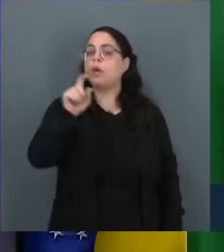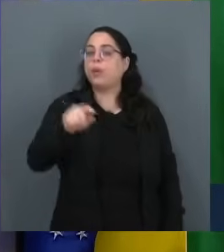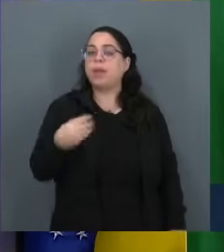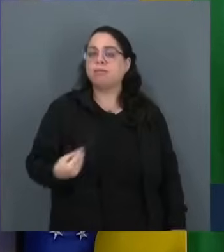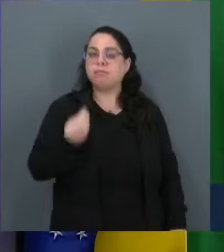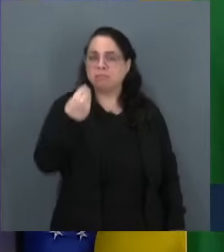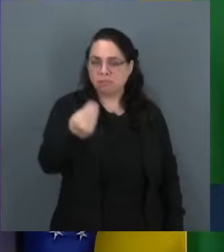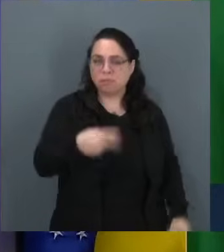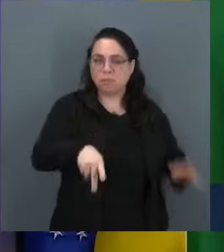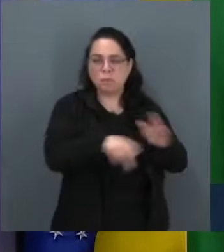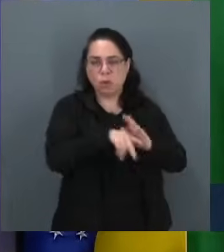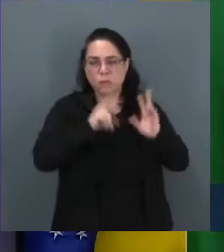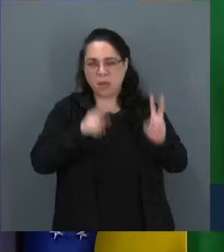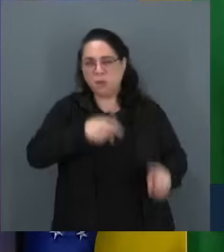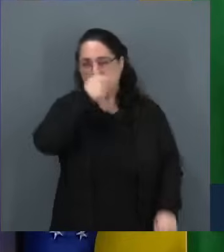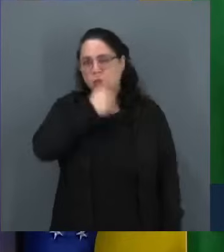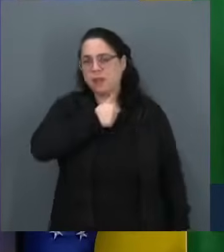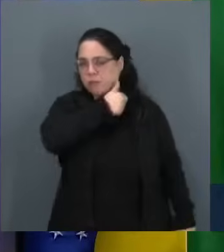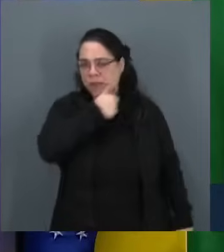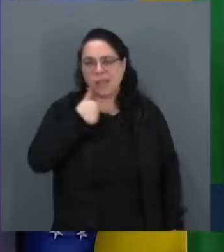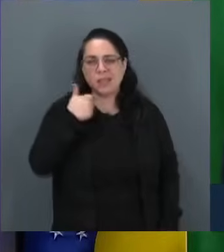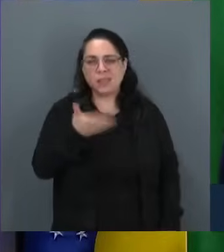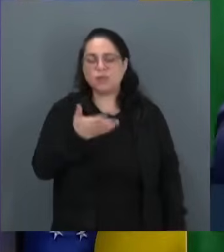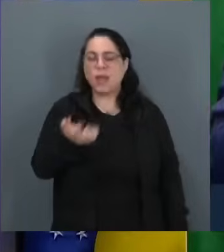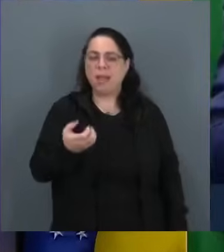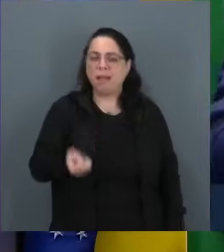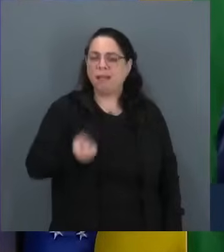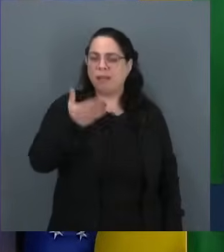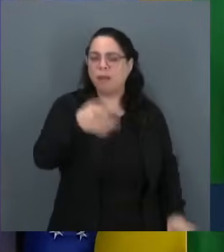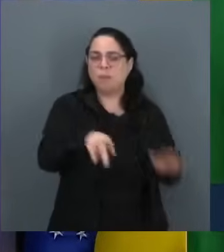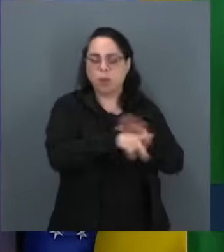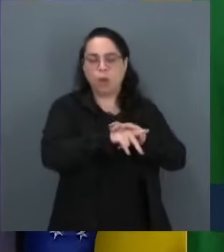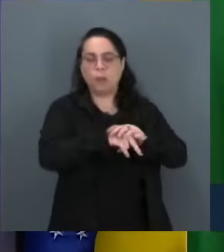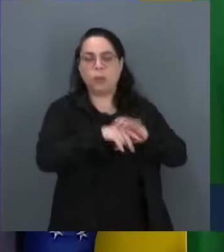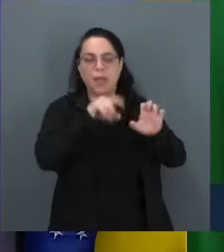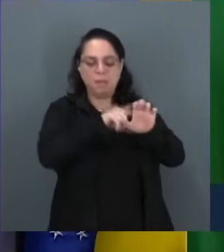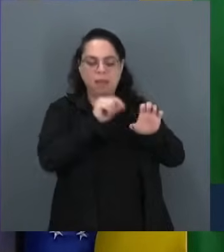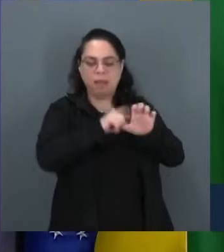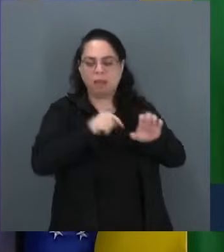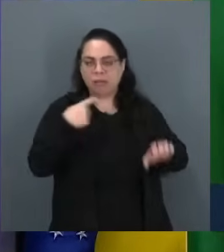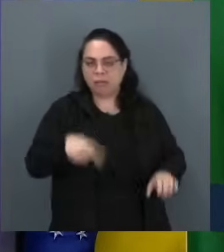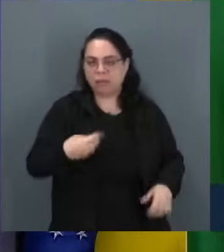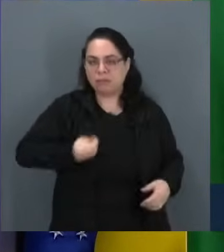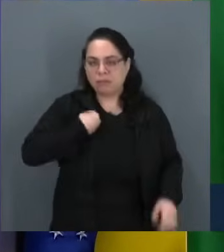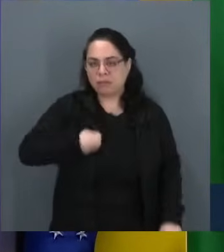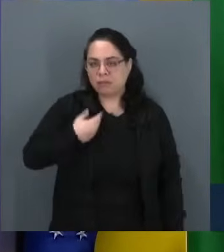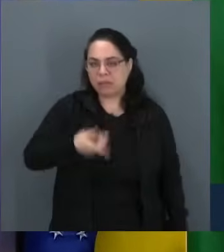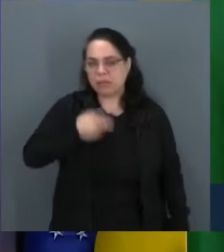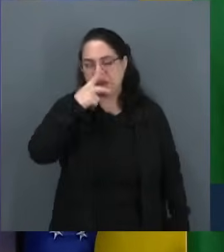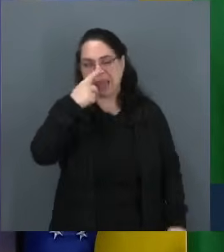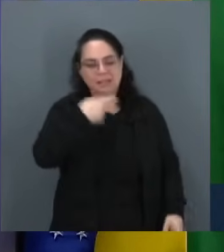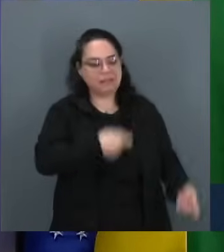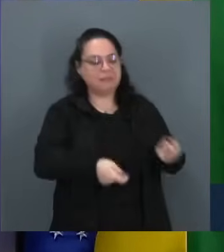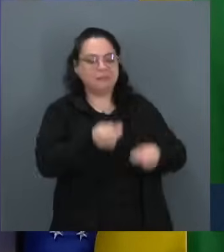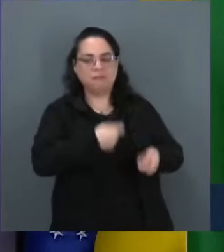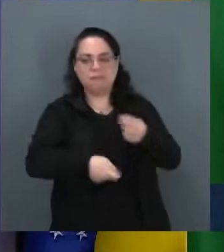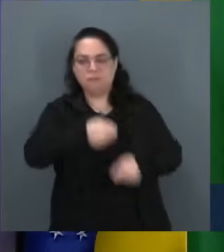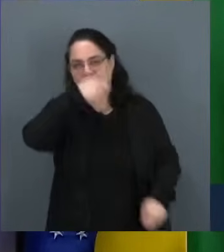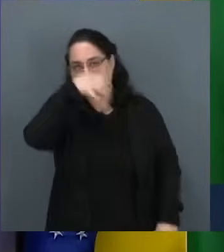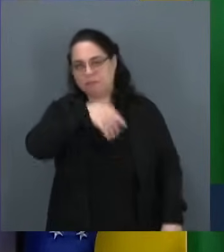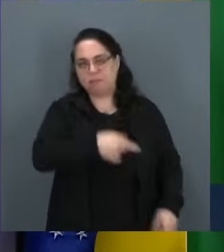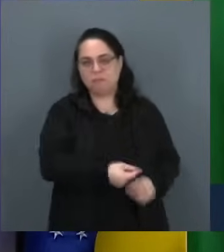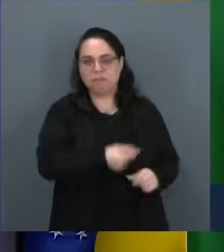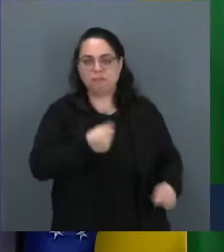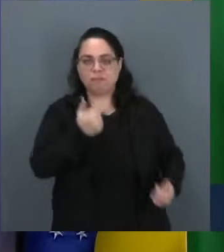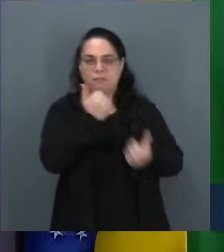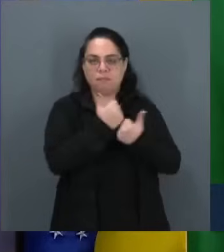essa aprovação, quer liberar emenda parlamentar, é um indecente balcão de negócios para a cooptação de apoio